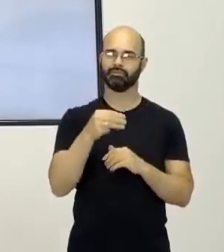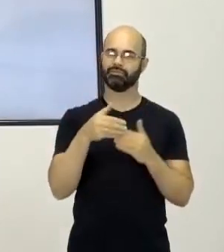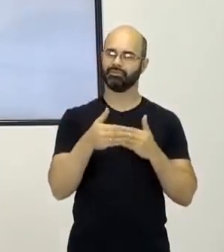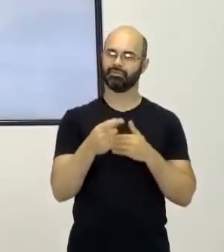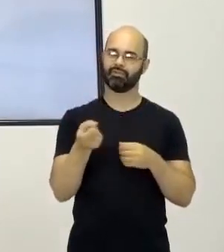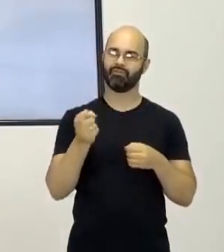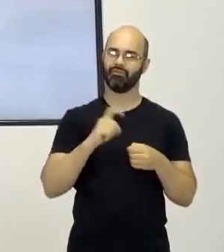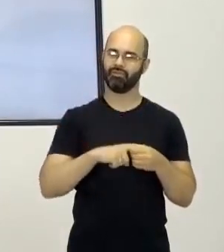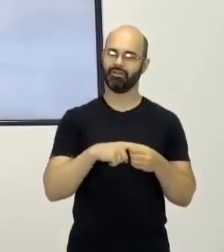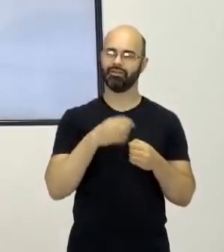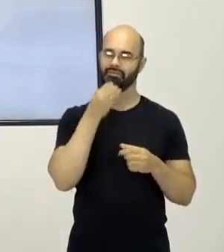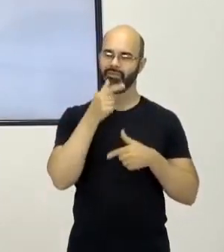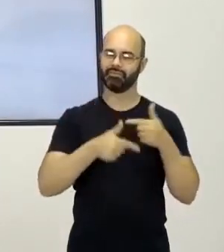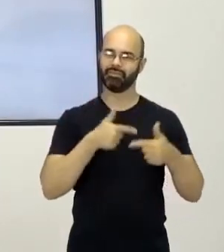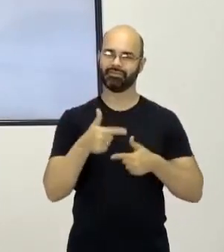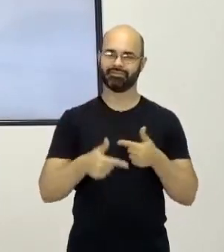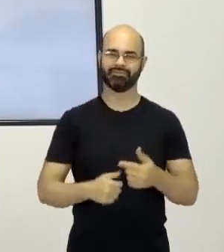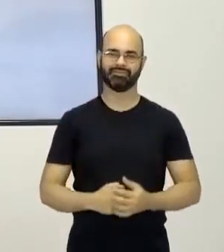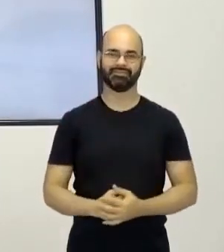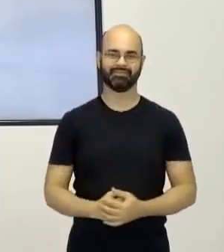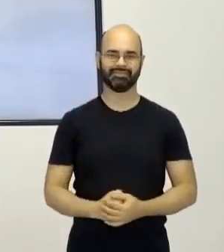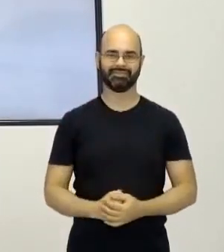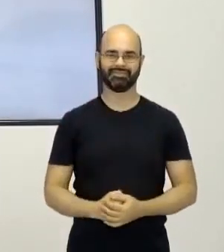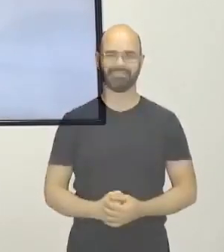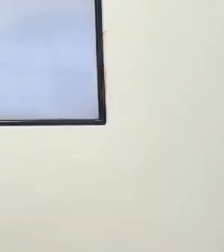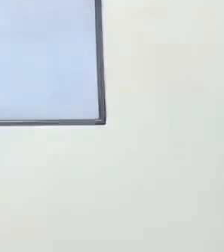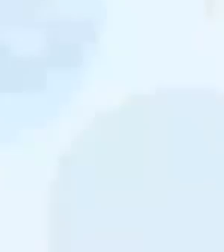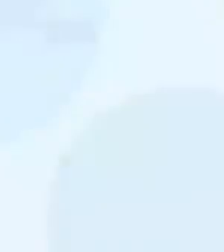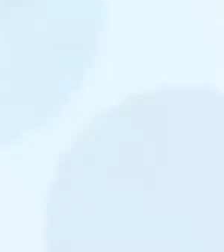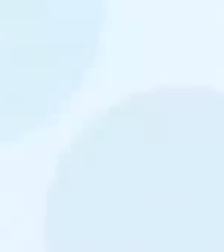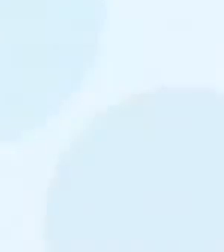a gente retorna, bom trabalho.